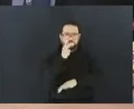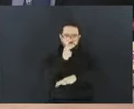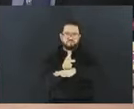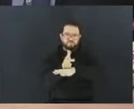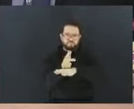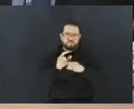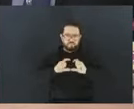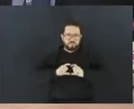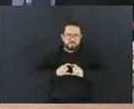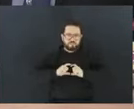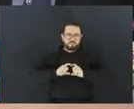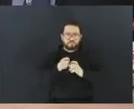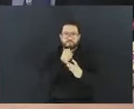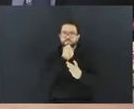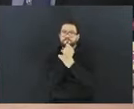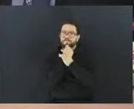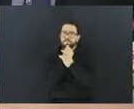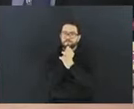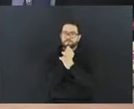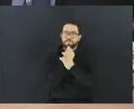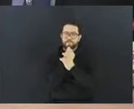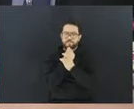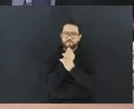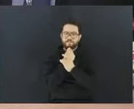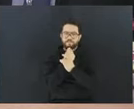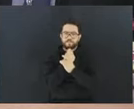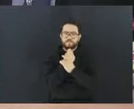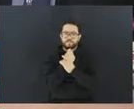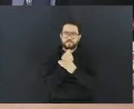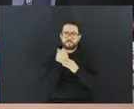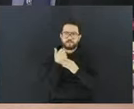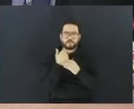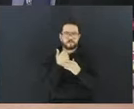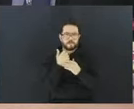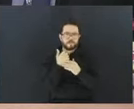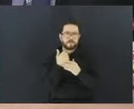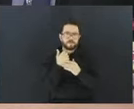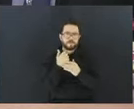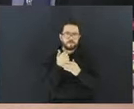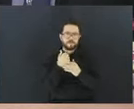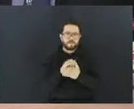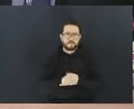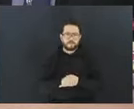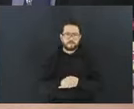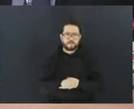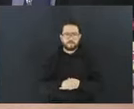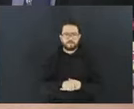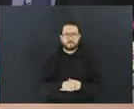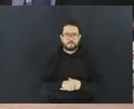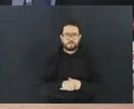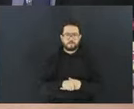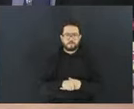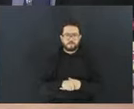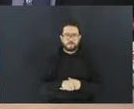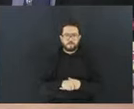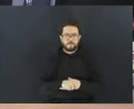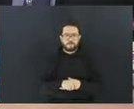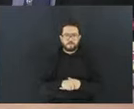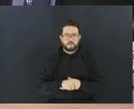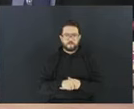sejam registradas, até para a nossa segurança mesmo, no nosso policial militar. E sobre só o que a senhora